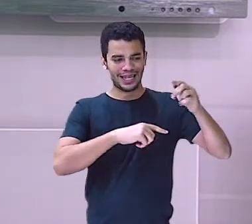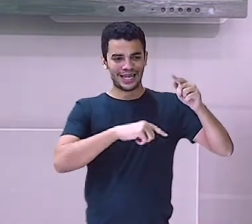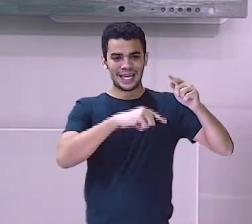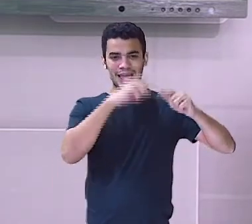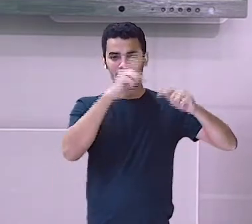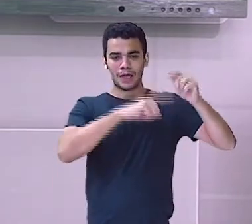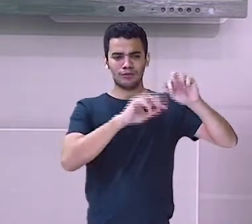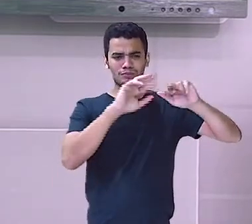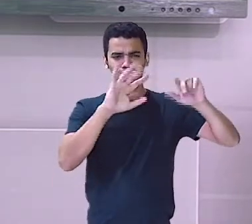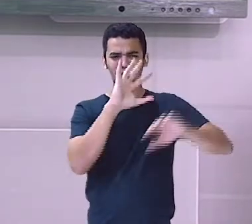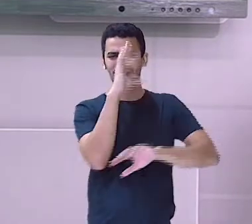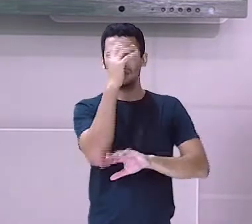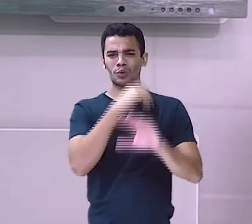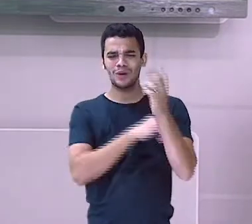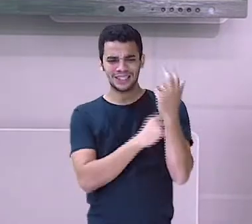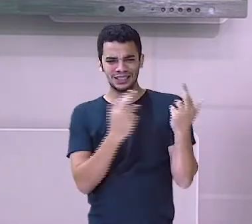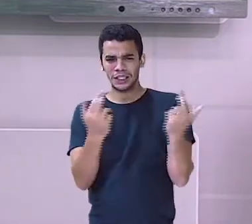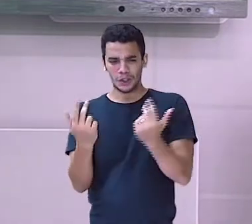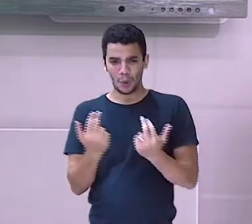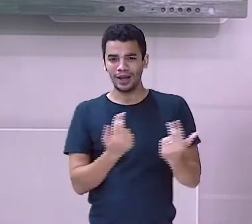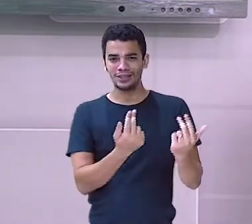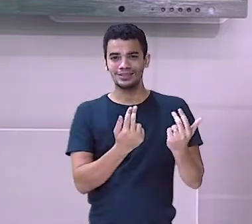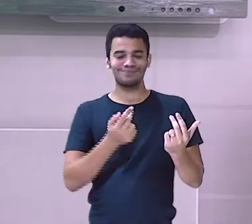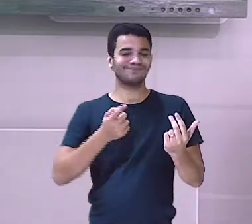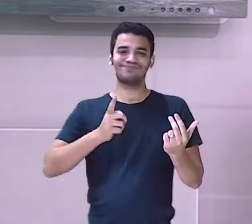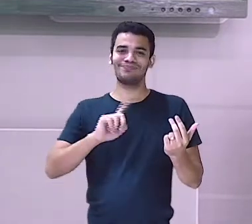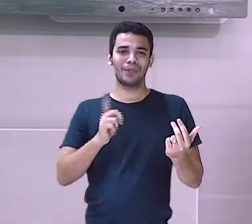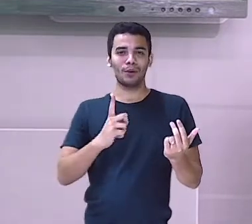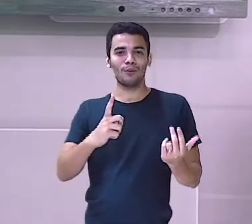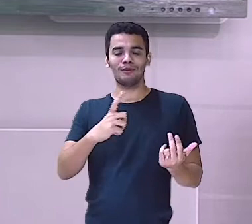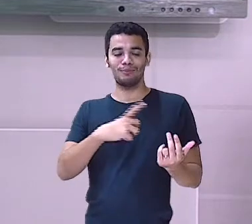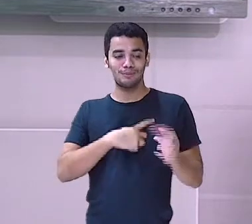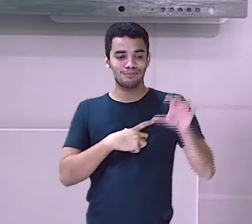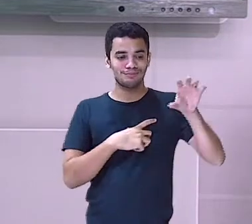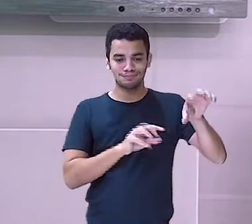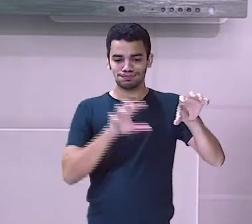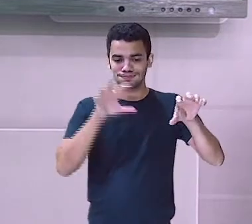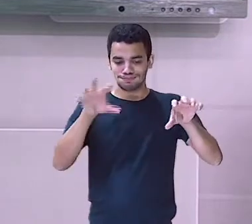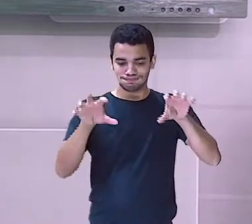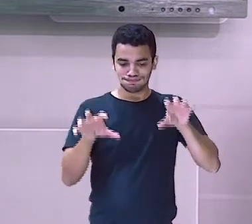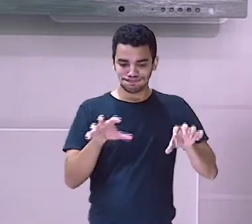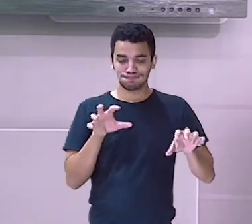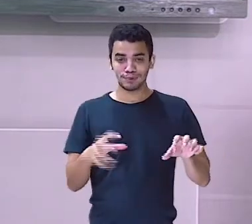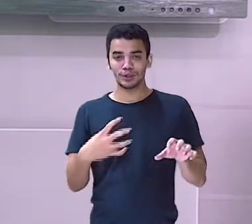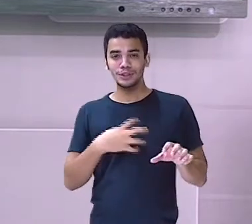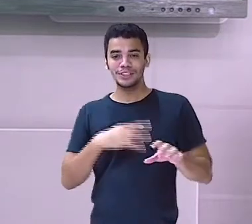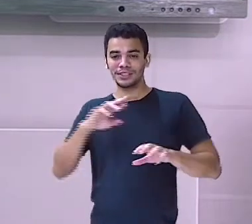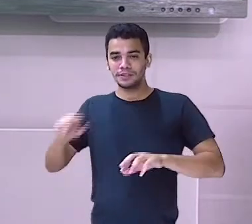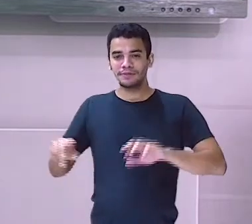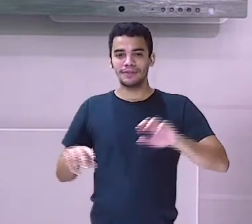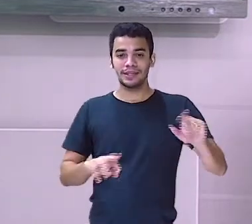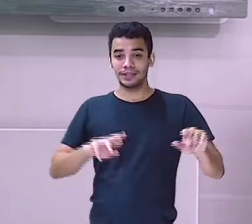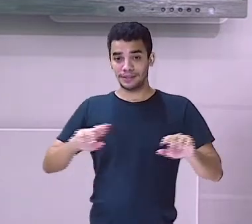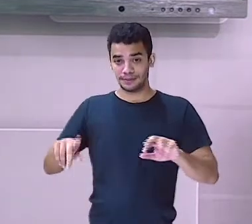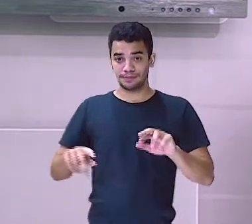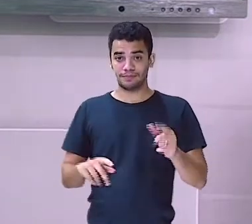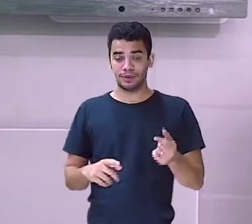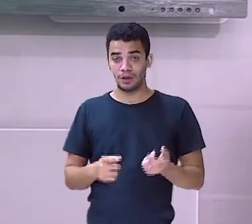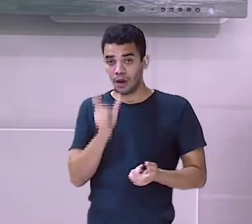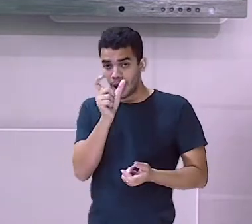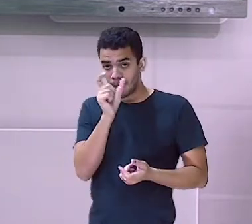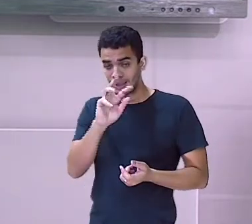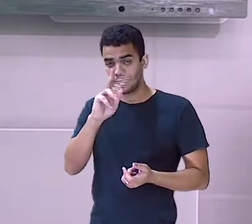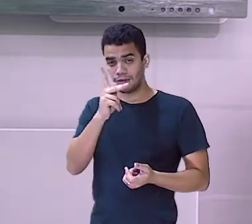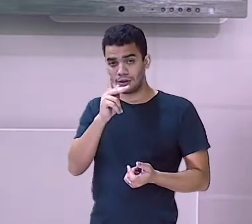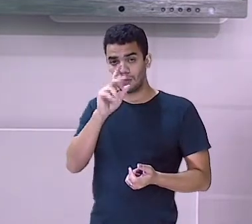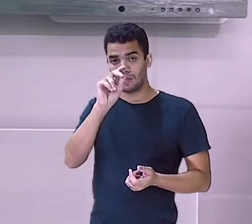quer dizer homogêneo, né? A gente traz palavras novas, isso é muito importante para o aprendizado de vocês. Então, homogêneo